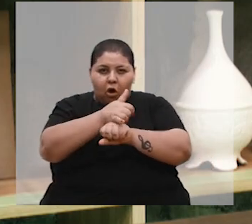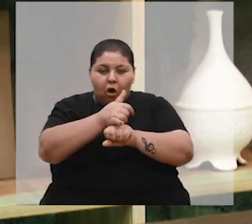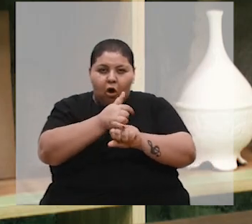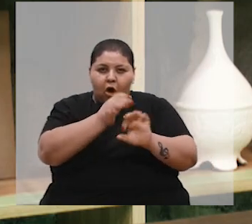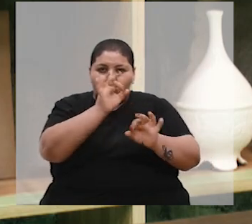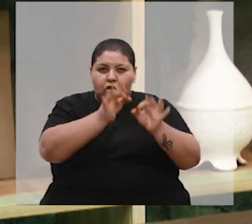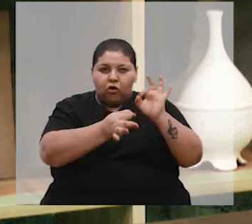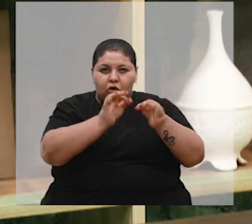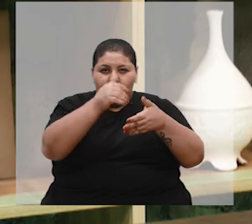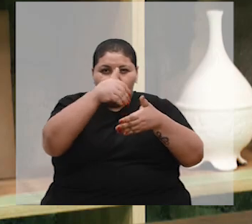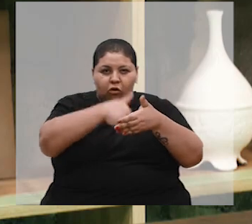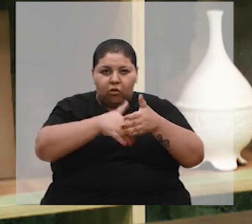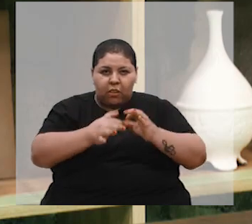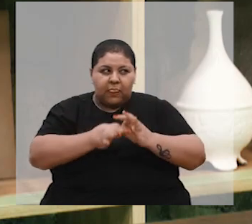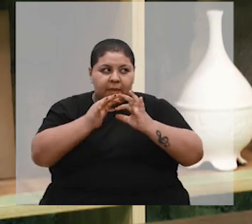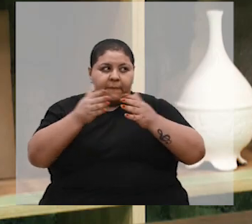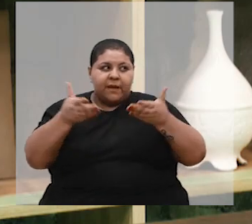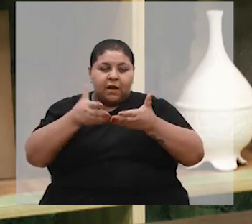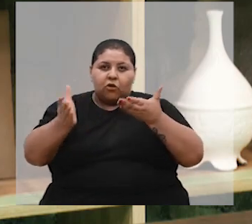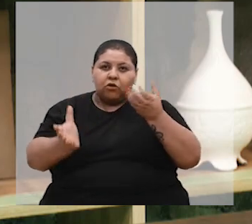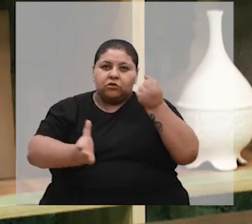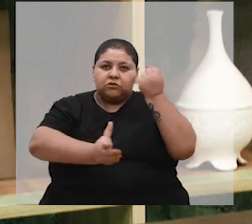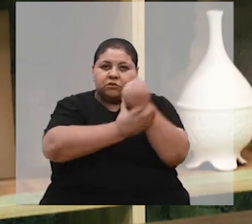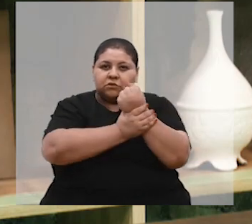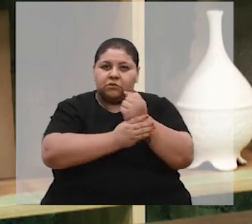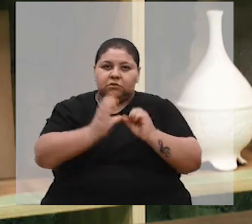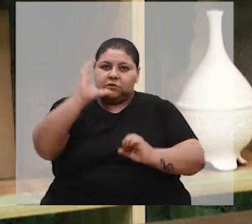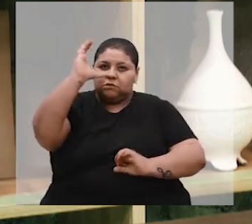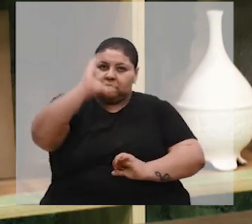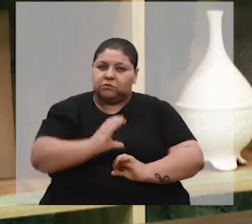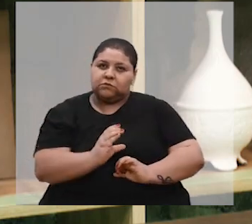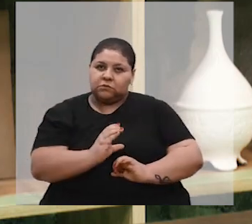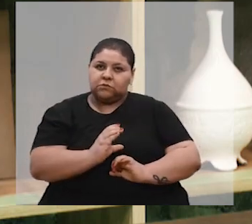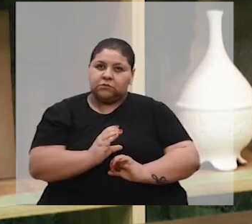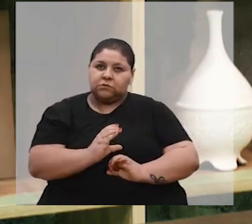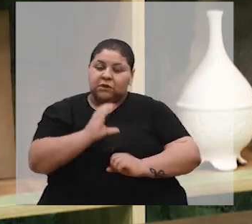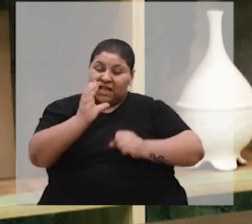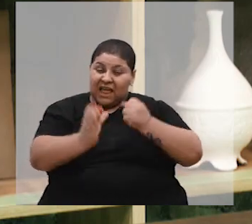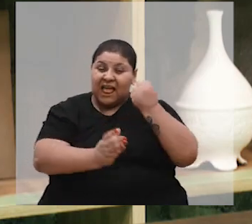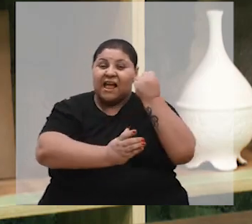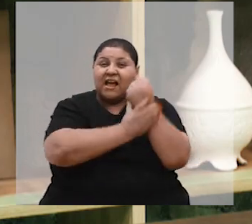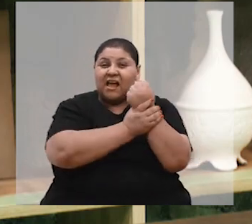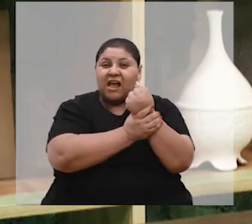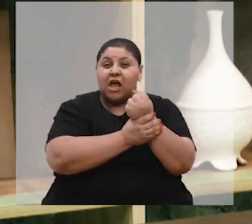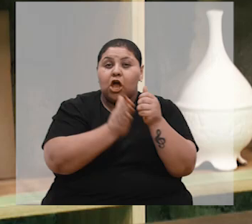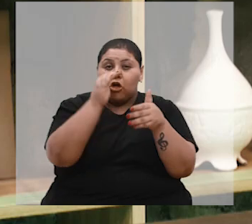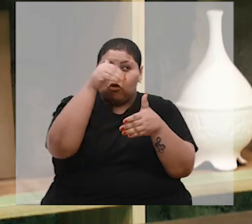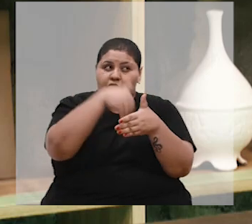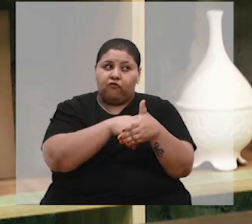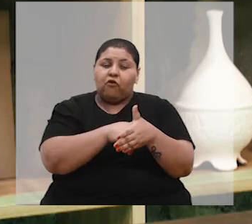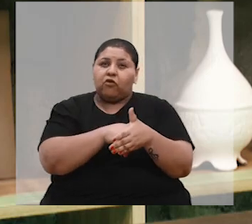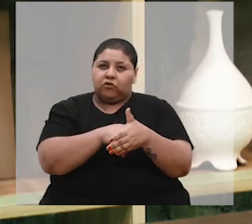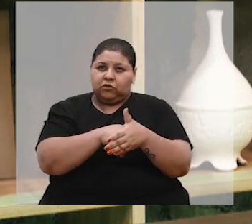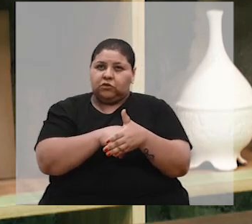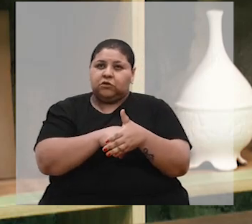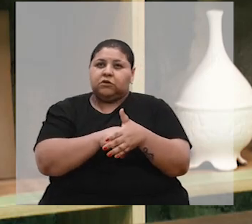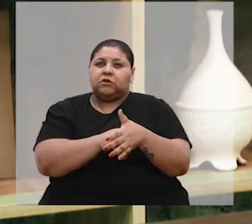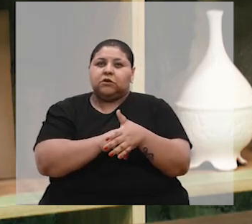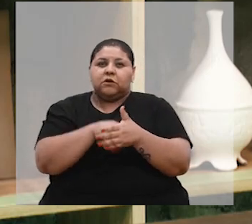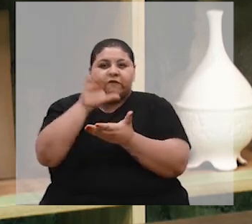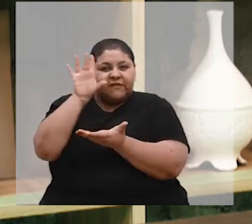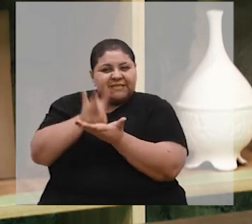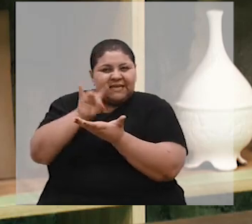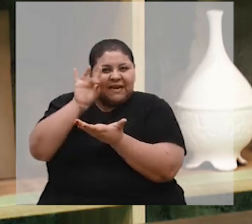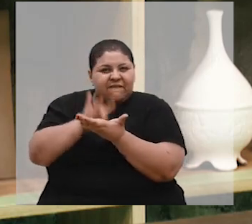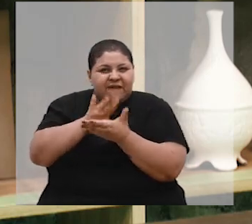Justiça Eleitoral dispõe hoje, né, para garantir ao eleitor essa segurança de que o voto dele, o que ele digita lá, vai ser gravado